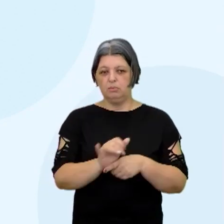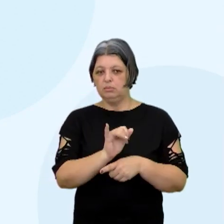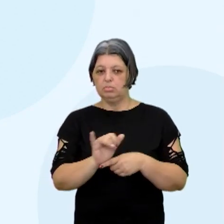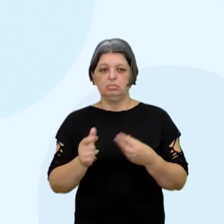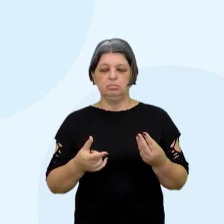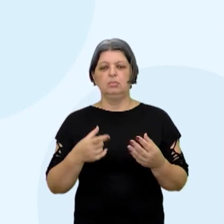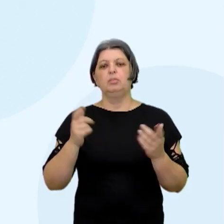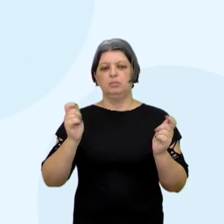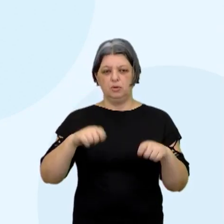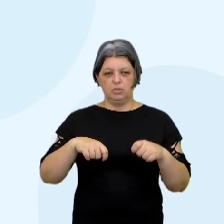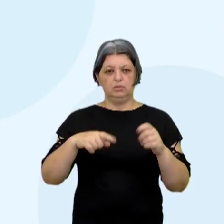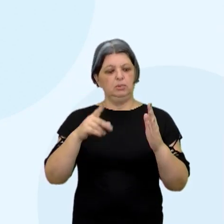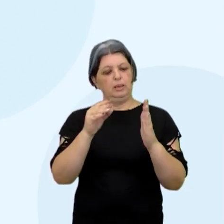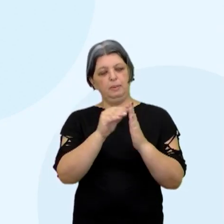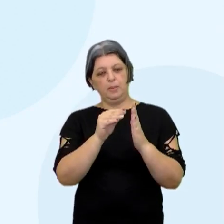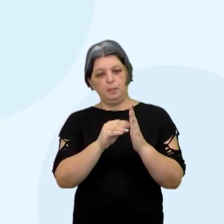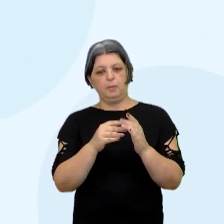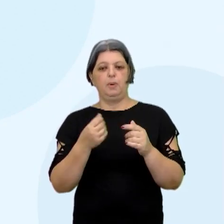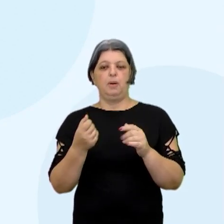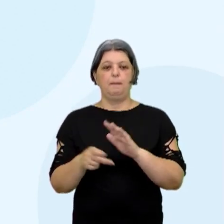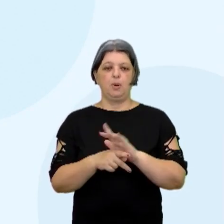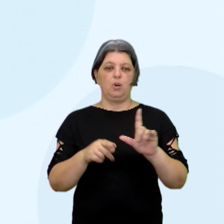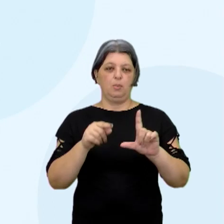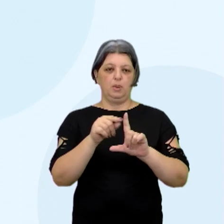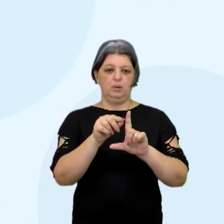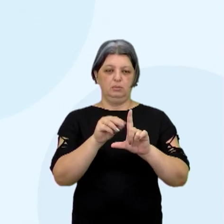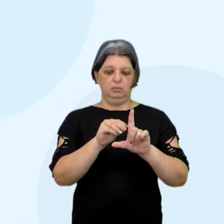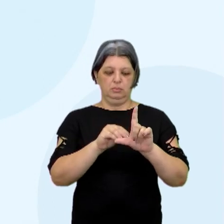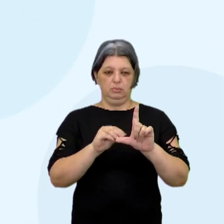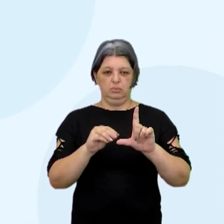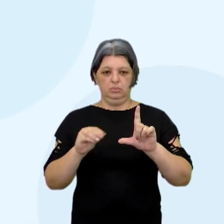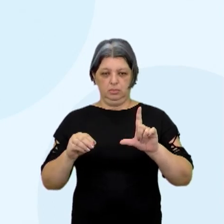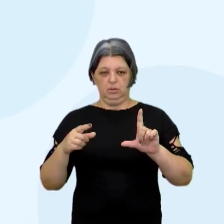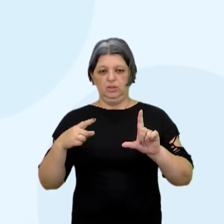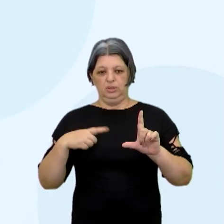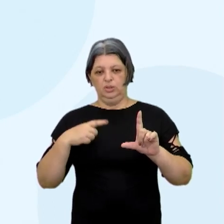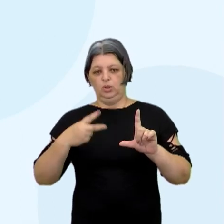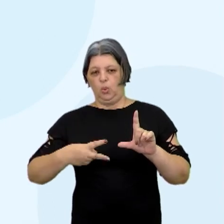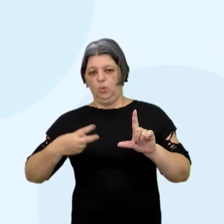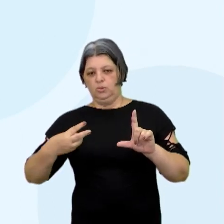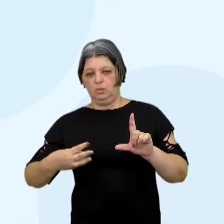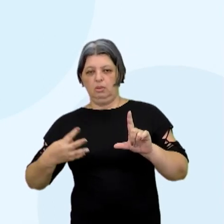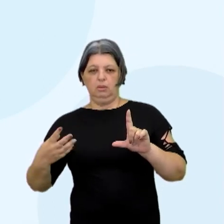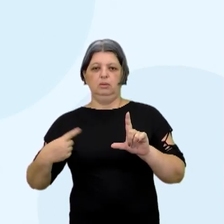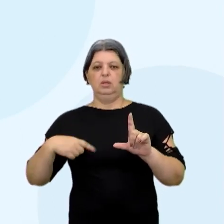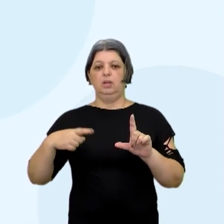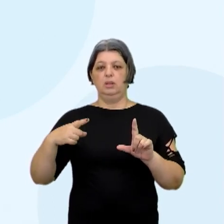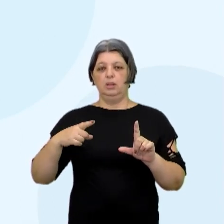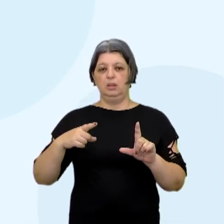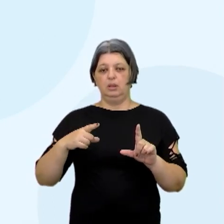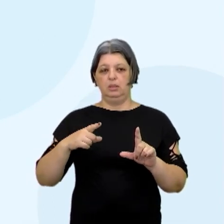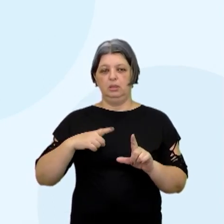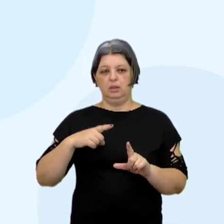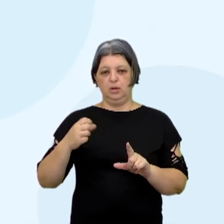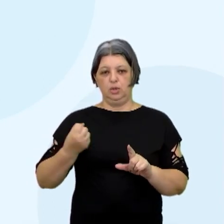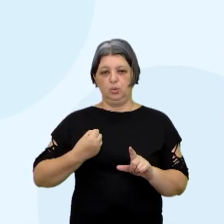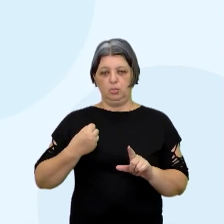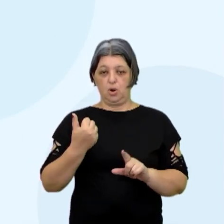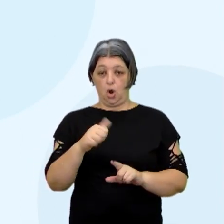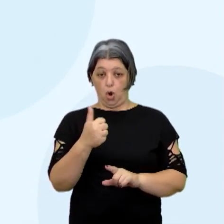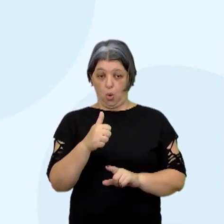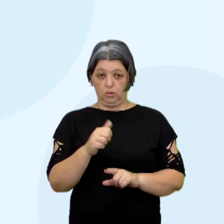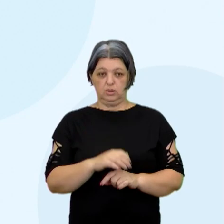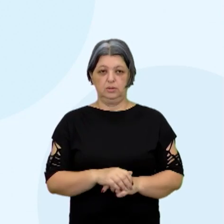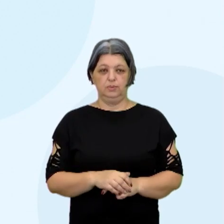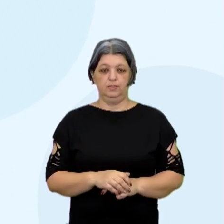ficar né Vocês podem colocar de um e um eu aqui coloquei de 2 em 2 porque tem números grandes né 11 aqui não ia caber aqui na minha